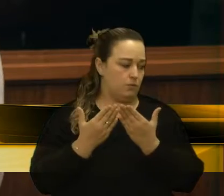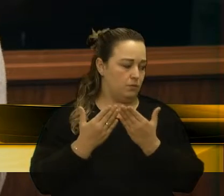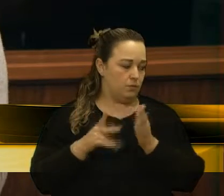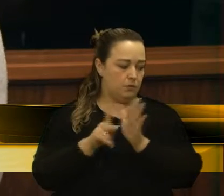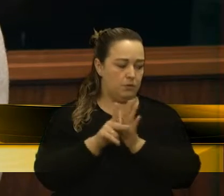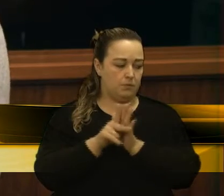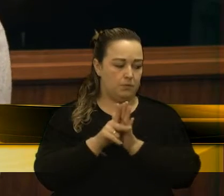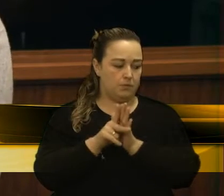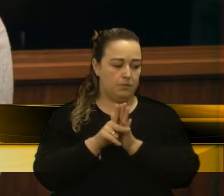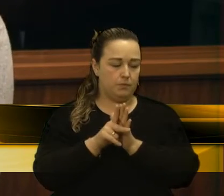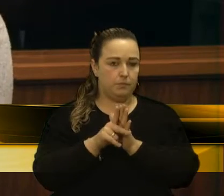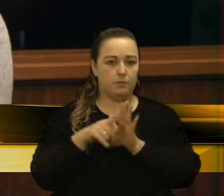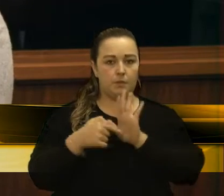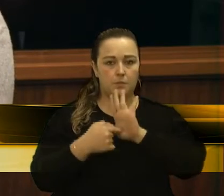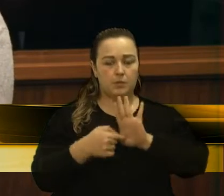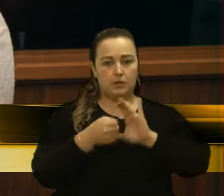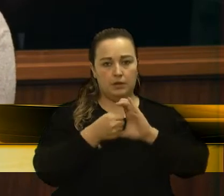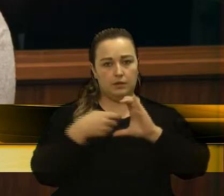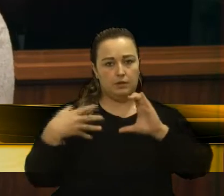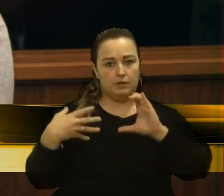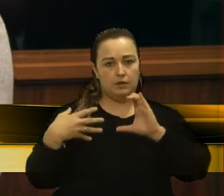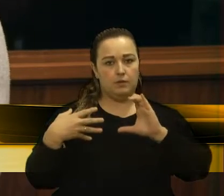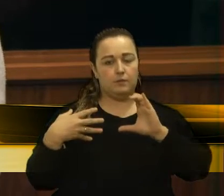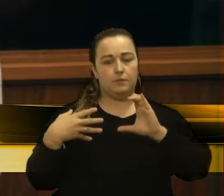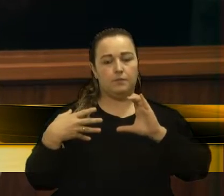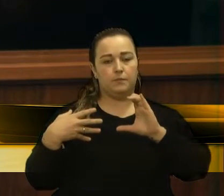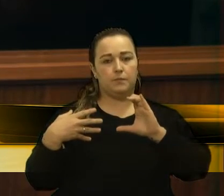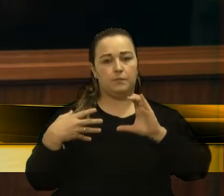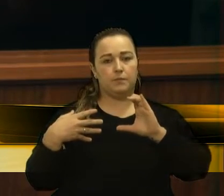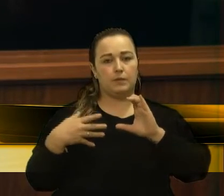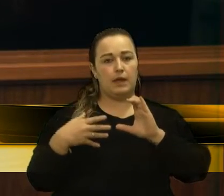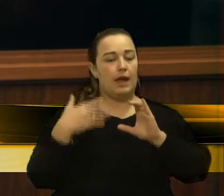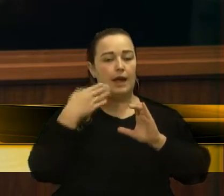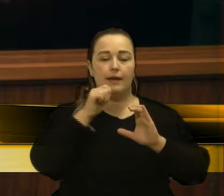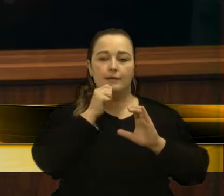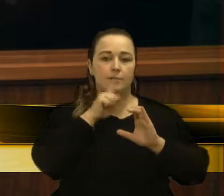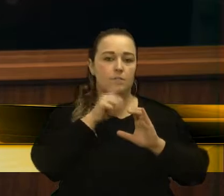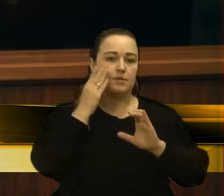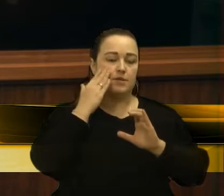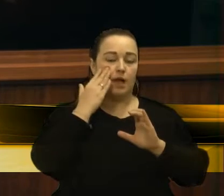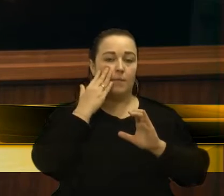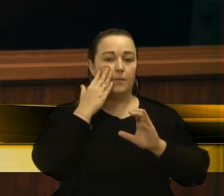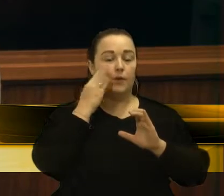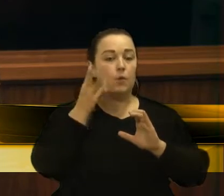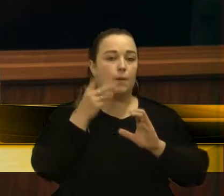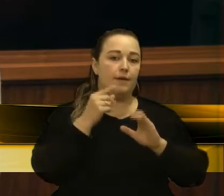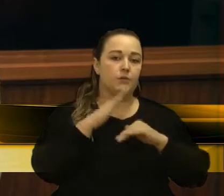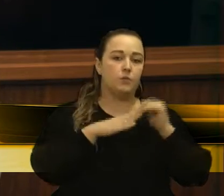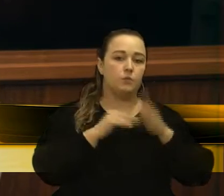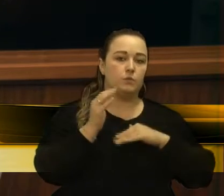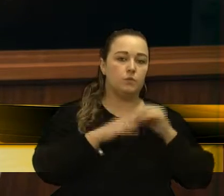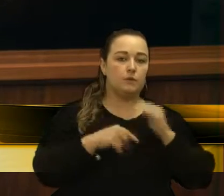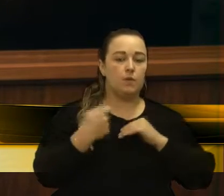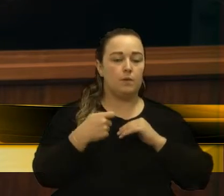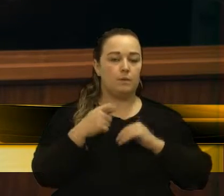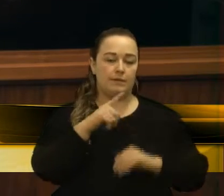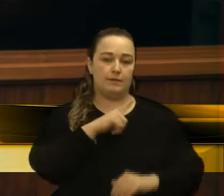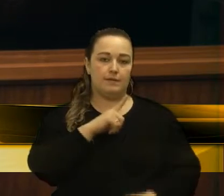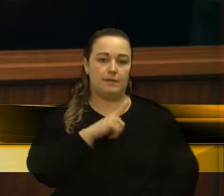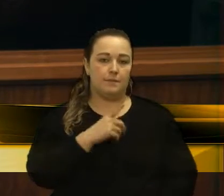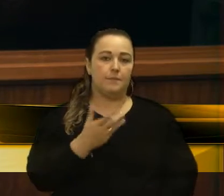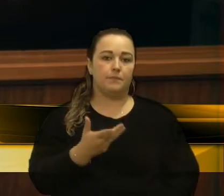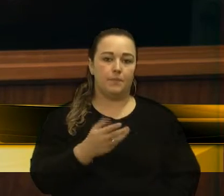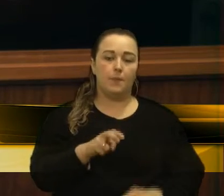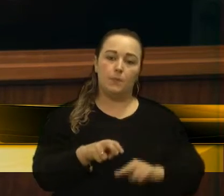vai caracterizando, mas a gente ainda não coloca quais são os empreendimentos que devem ter ou não o estudo de impacto de vizinhança. Isso